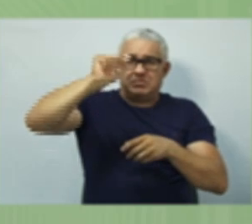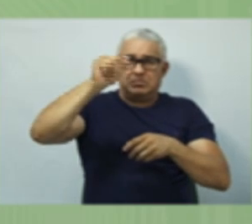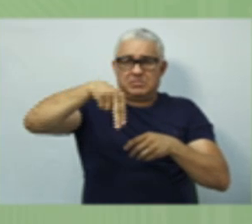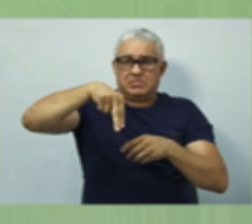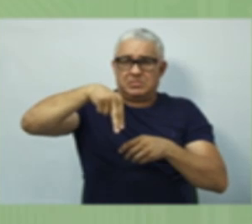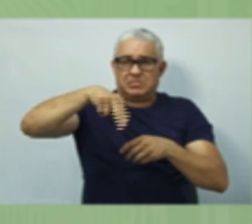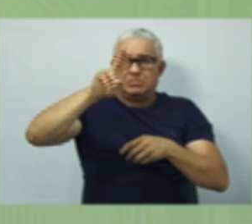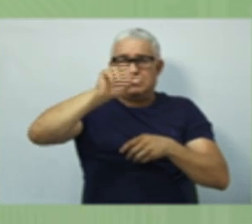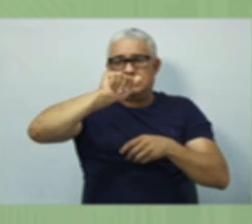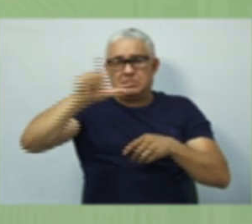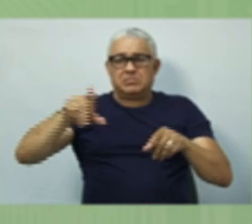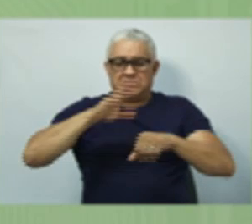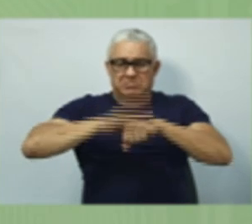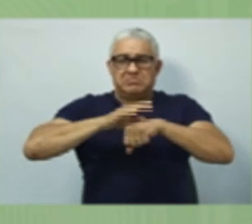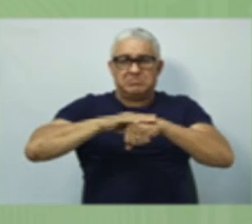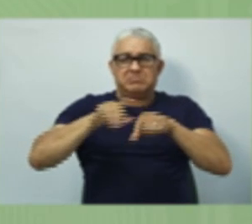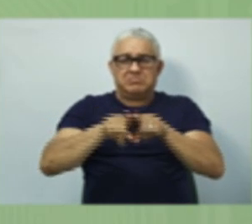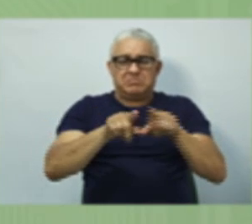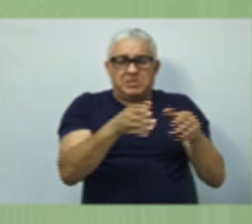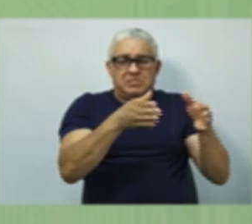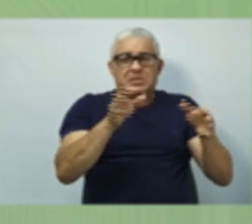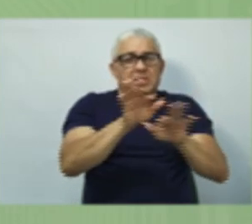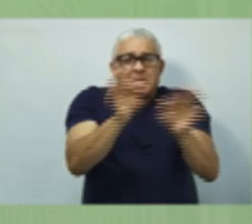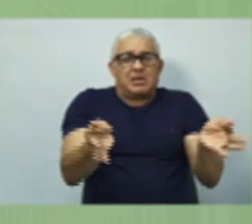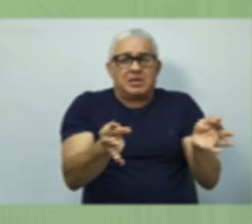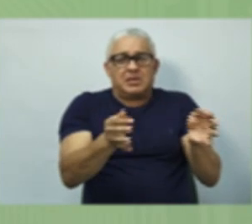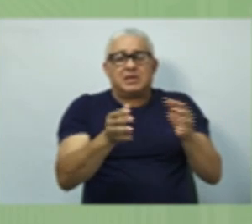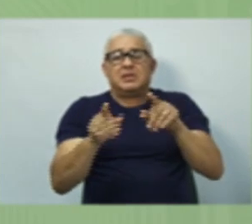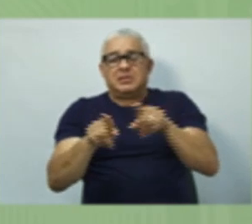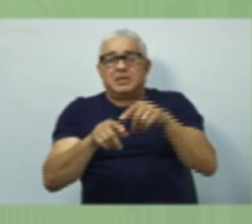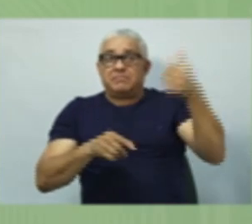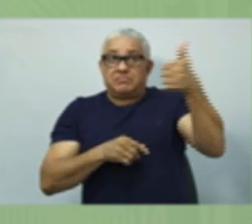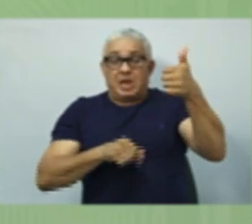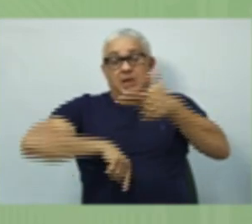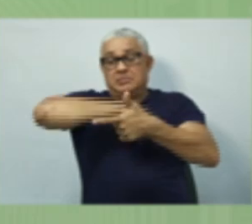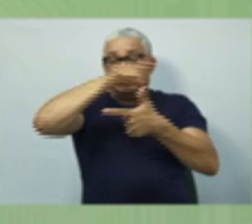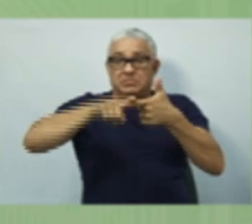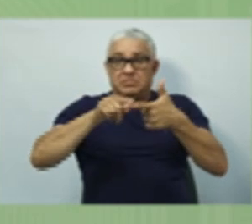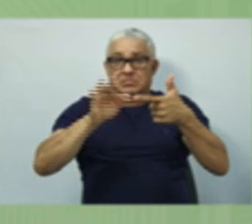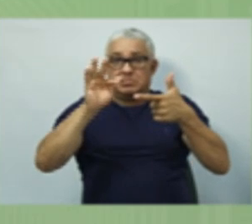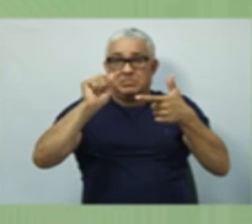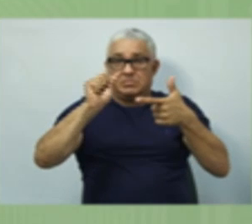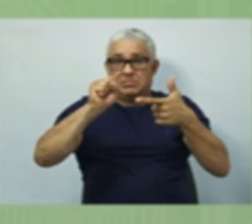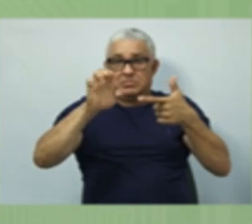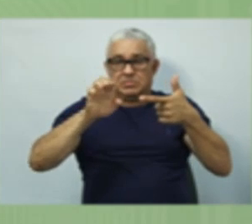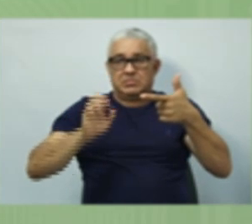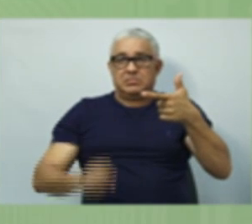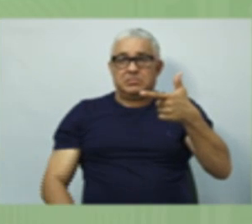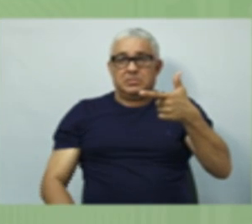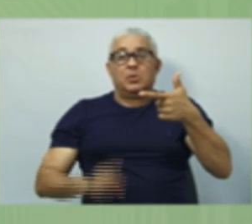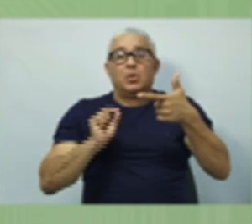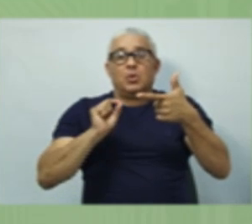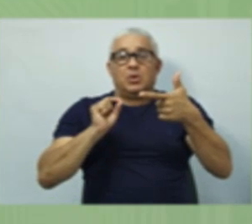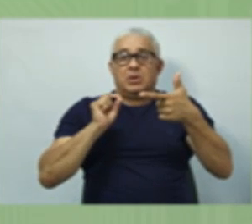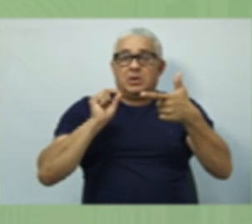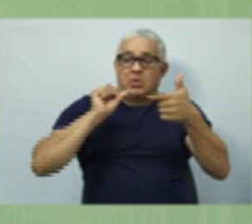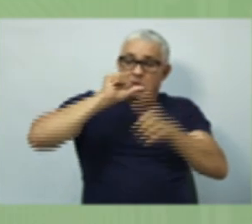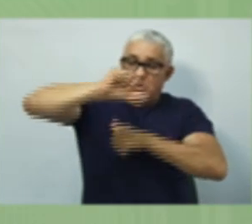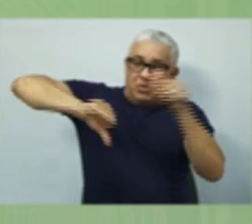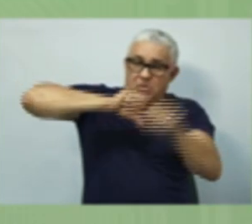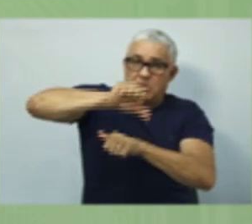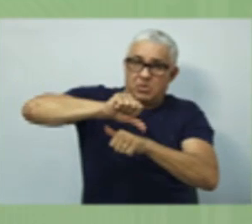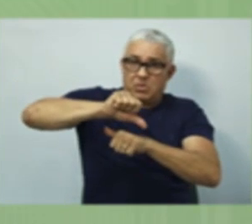em pequenas escalas. Depois da primeira fase, nós passamos para a segunda fase, que é a transição